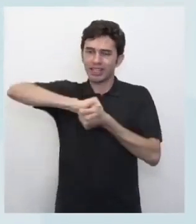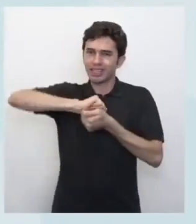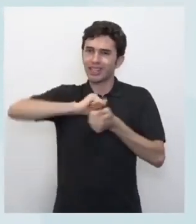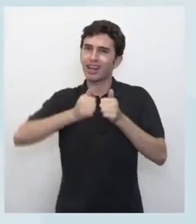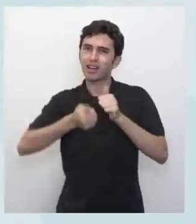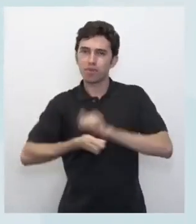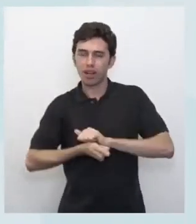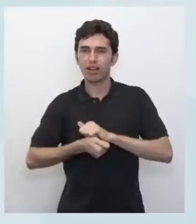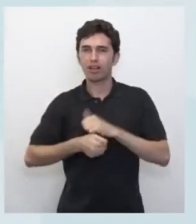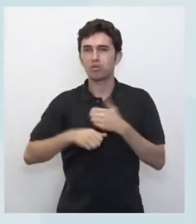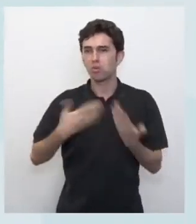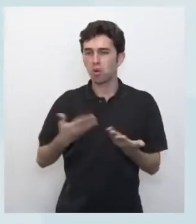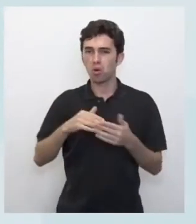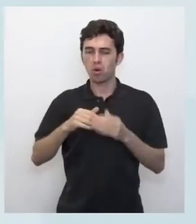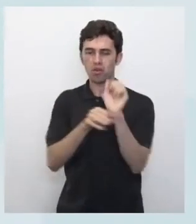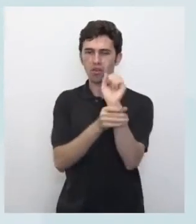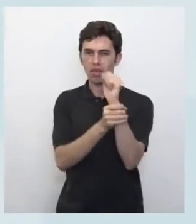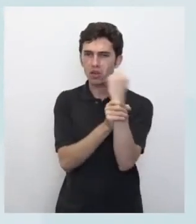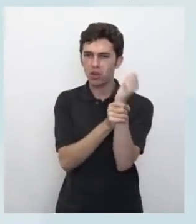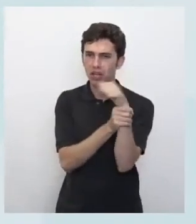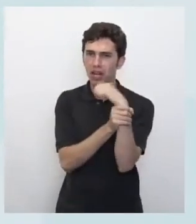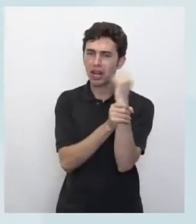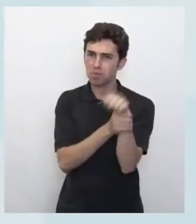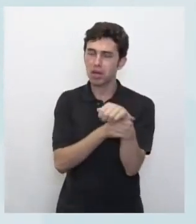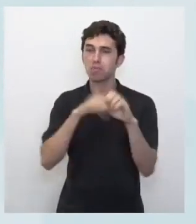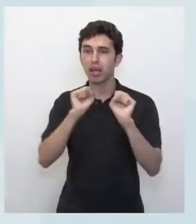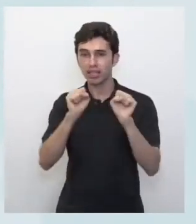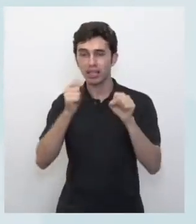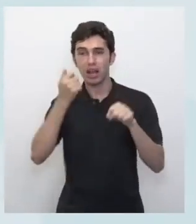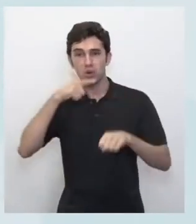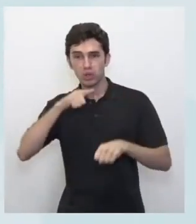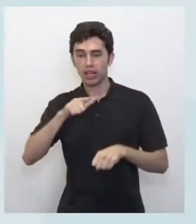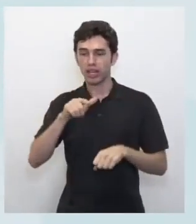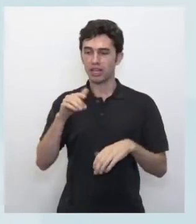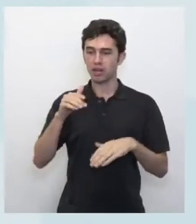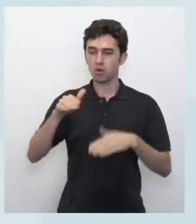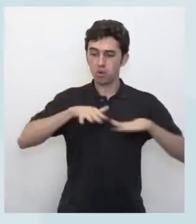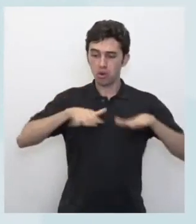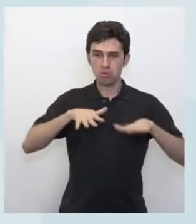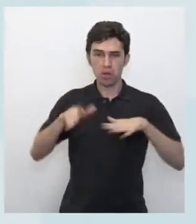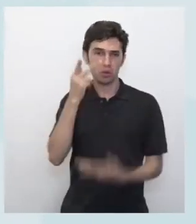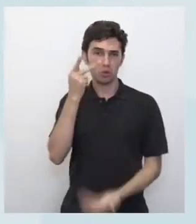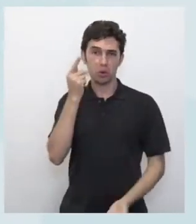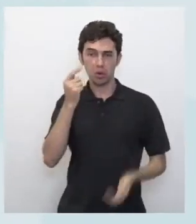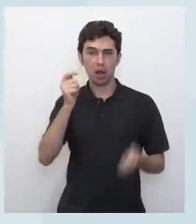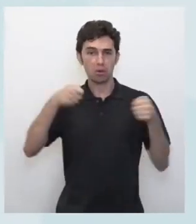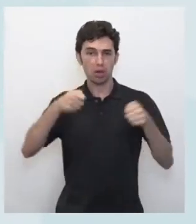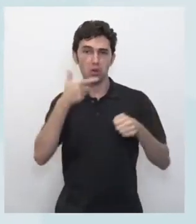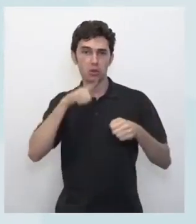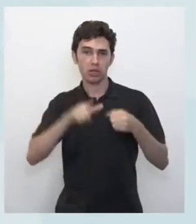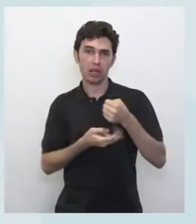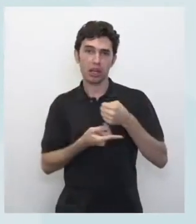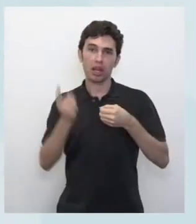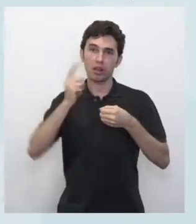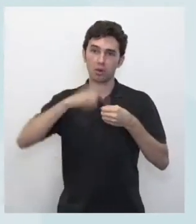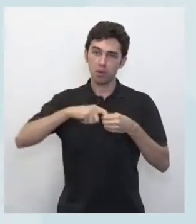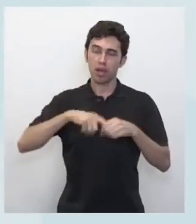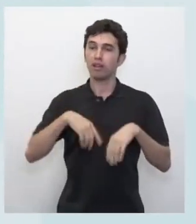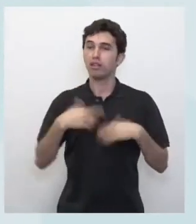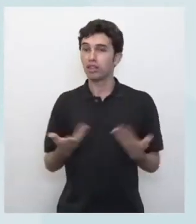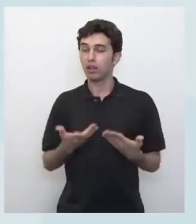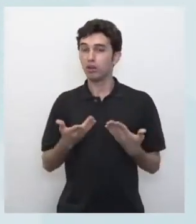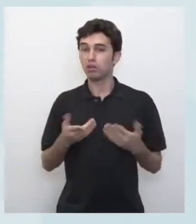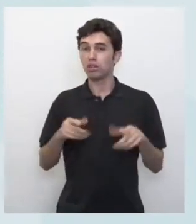adaptação, pessoas que estão fazendo a fisioterapia, mas que podem voltar, né, a ter os movimentos de maneira normal. E não somente para essa